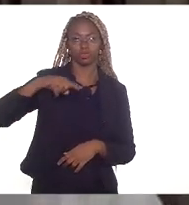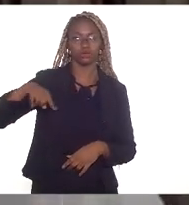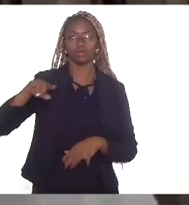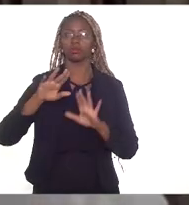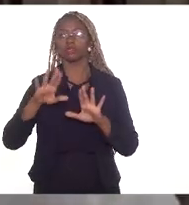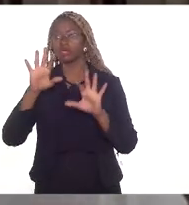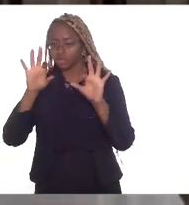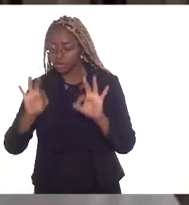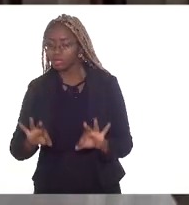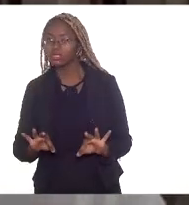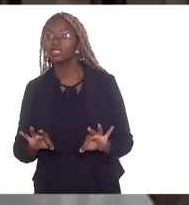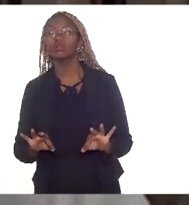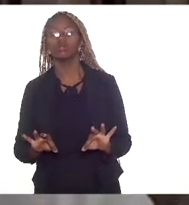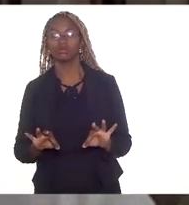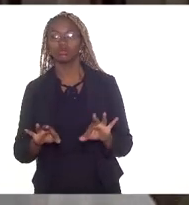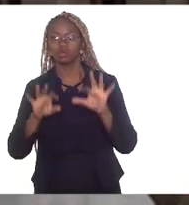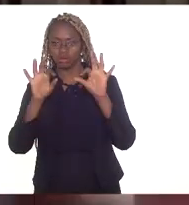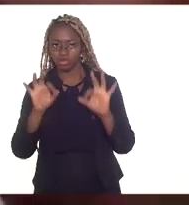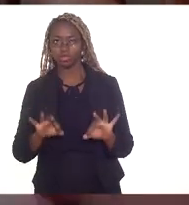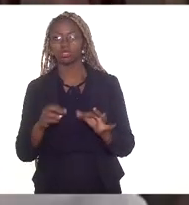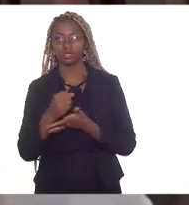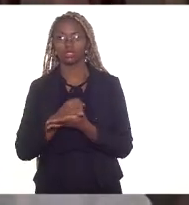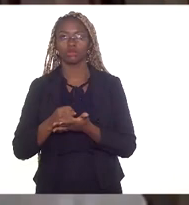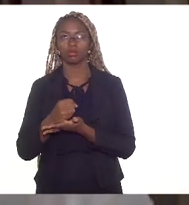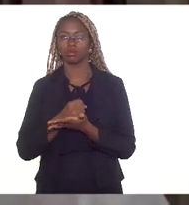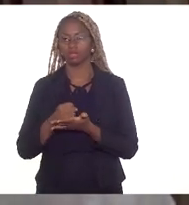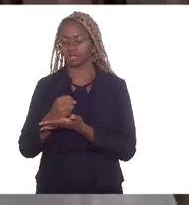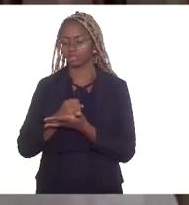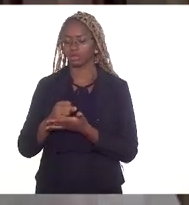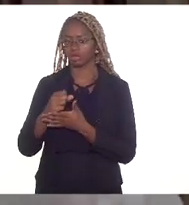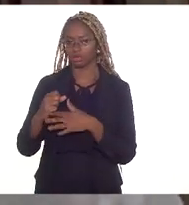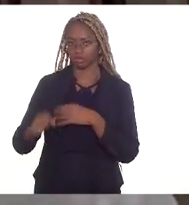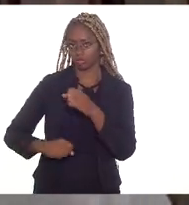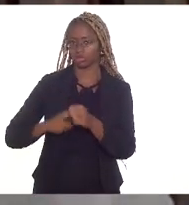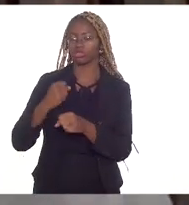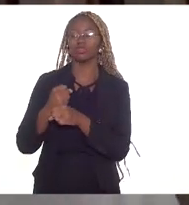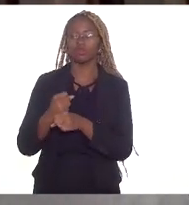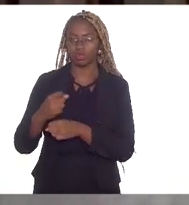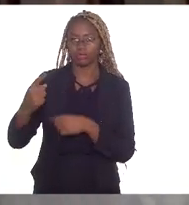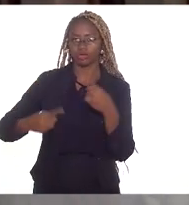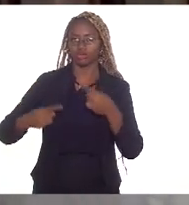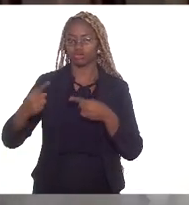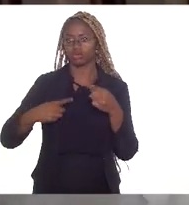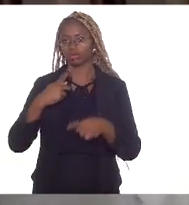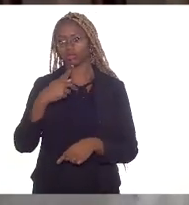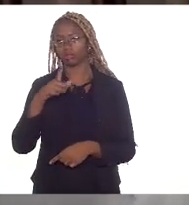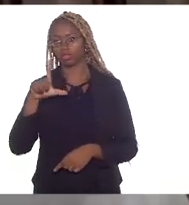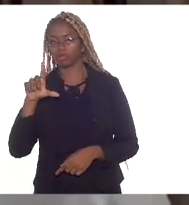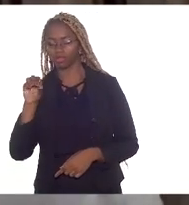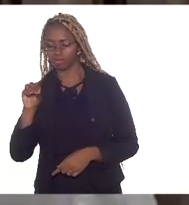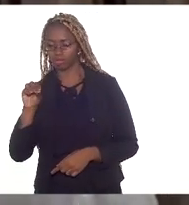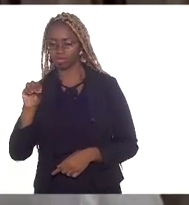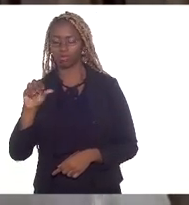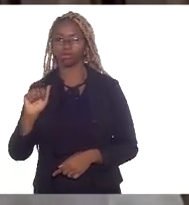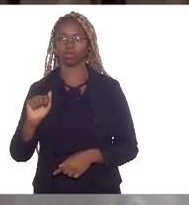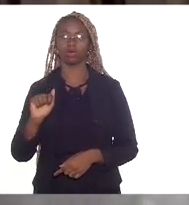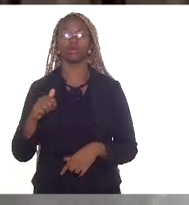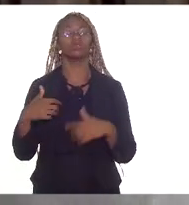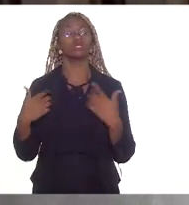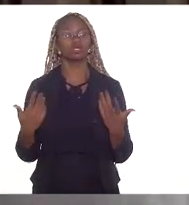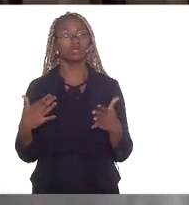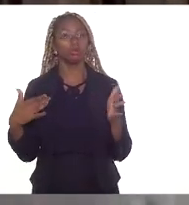tenha certeza que serão a base para o próximo, para a discussão da Peloa. E por último,